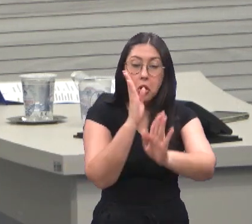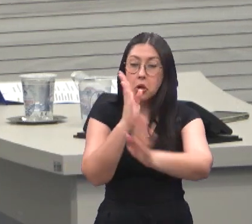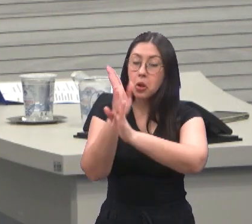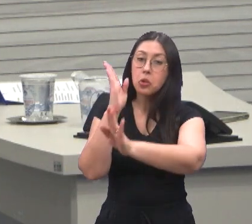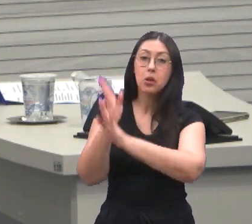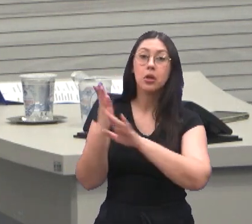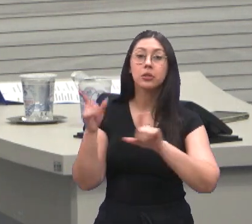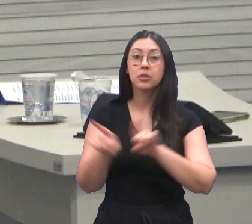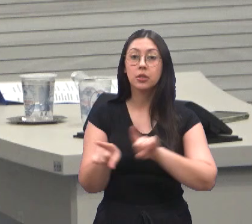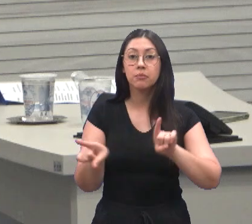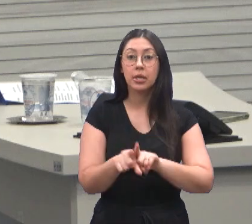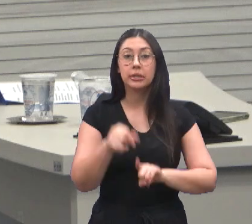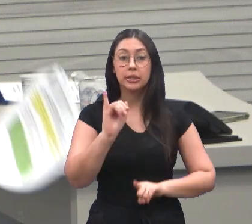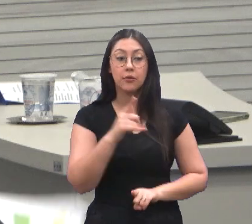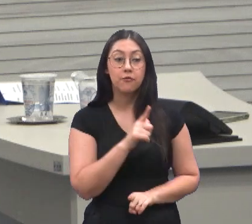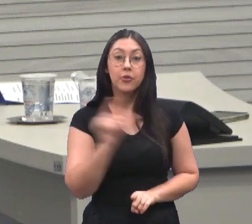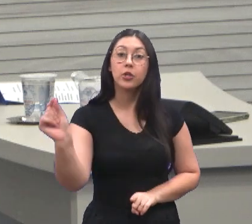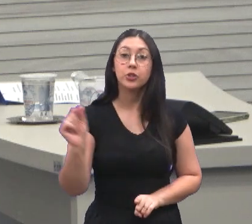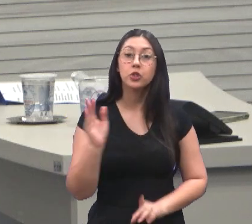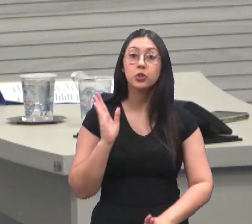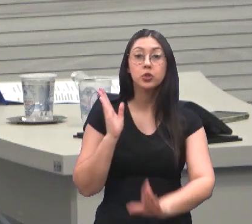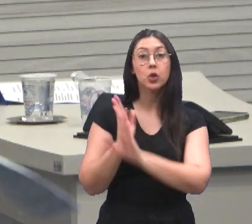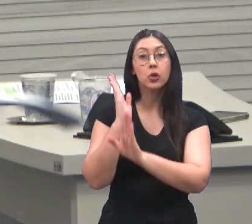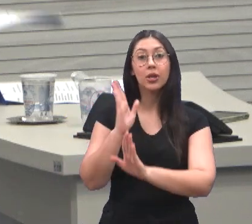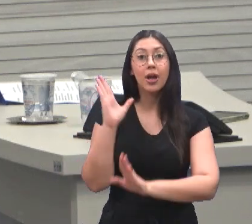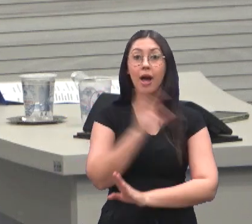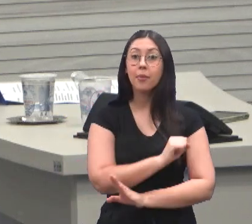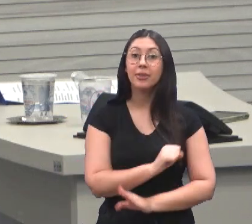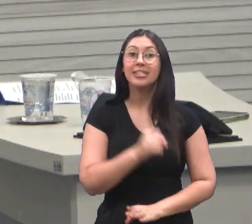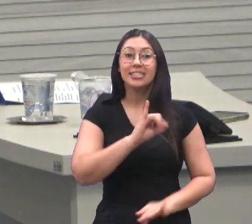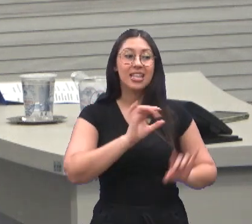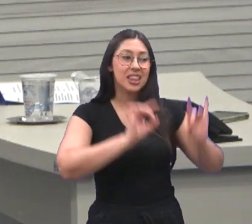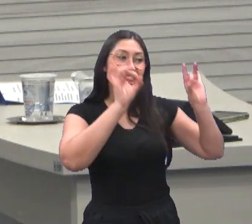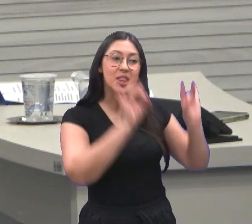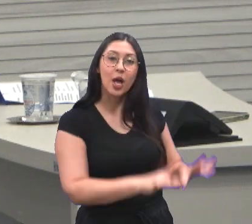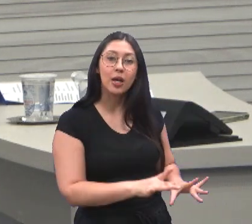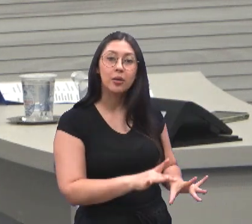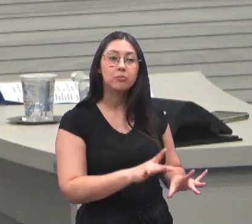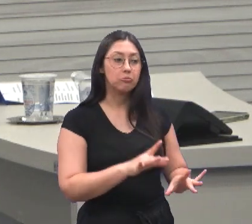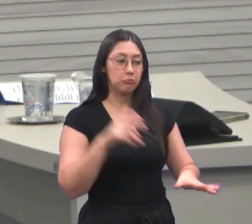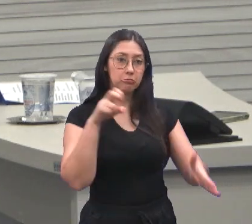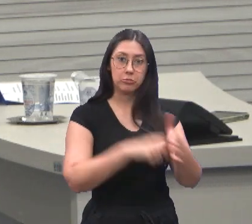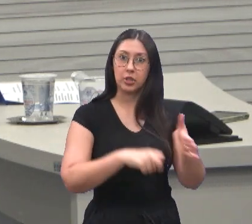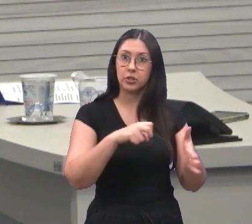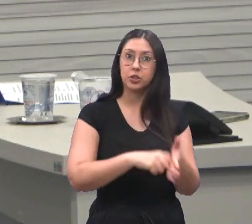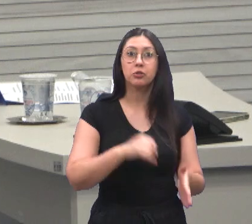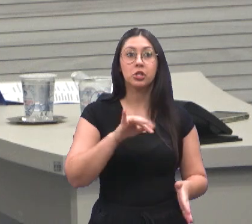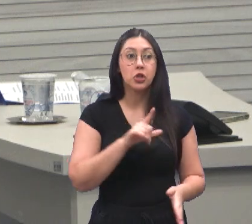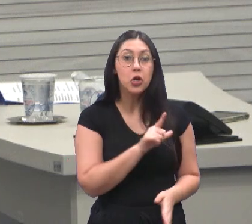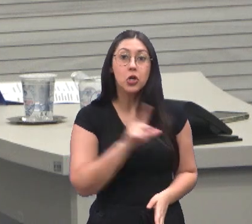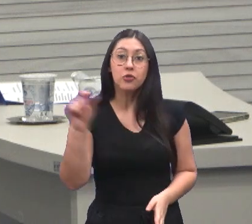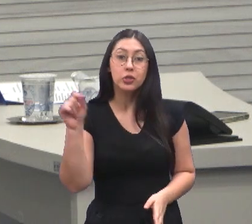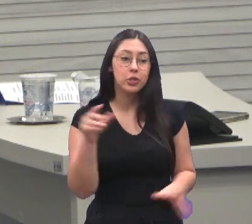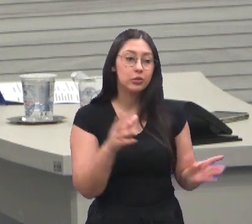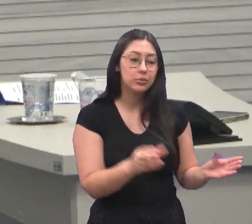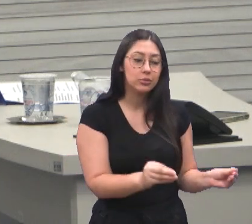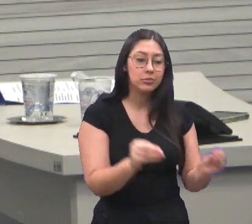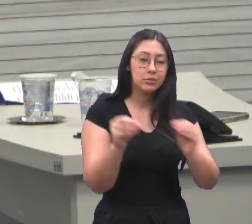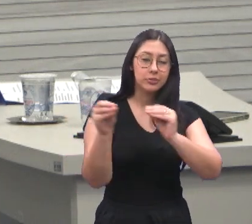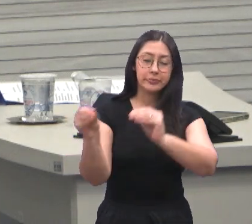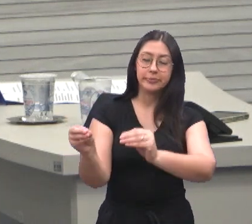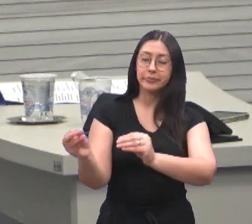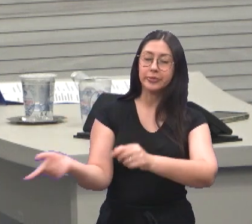encontra o dono mais fácil, né? Para penalizar quando é abandono, para devolver o animal quando ele fugiu do seu